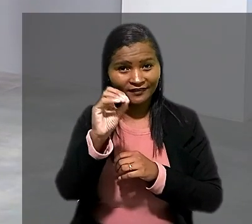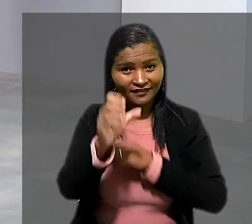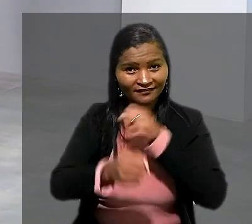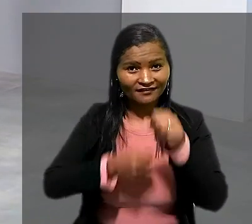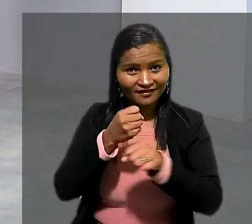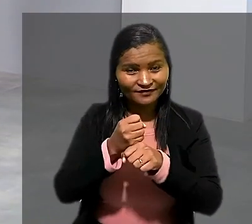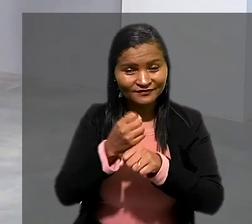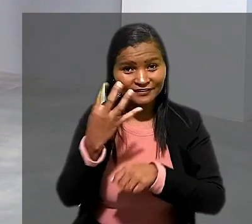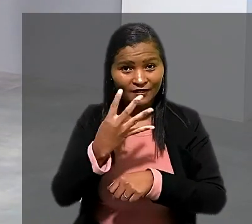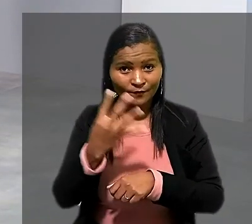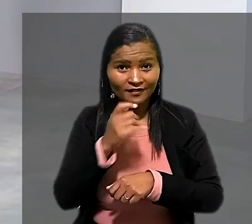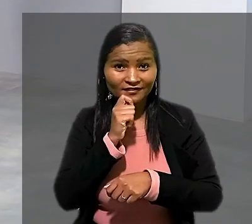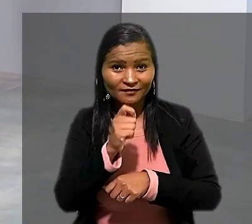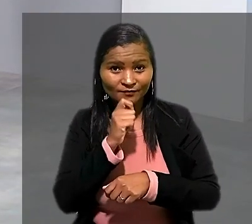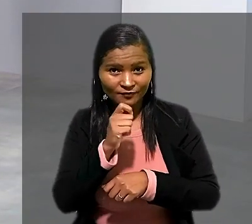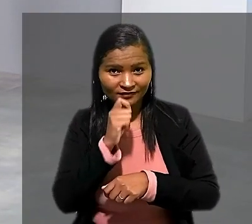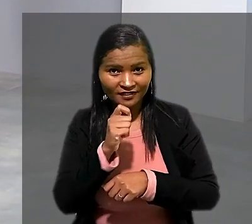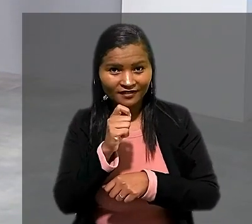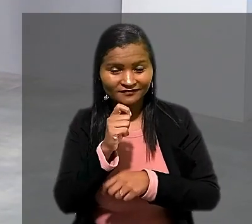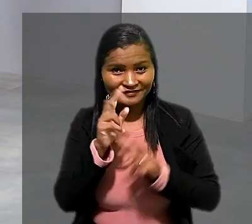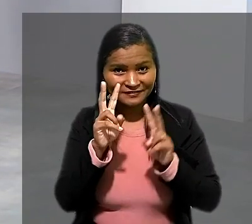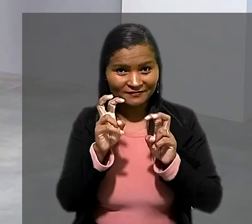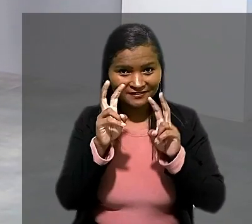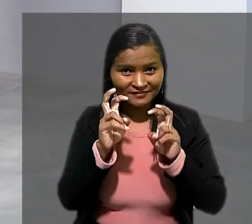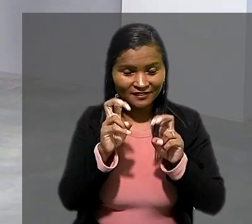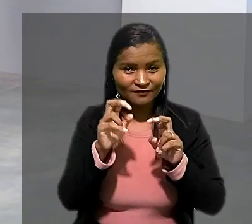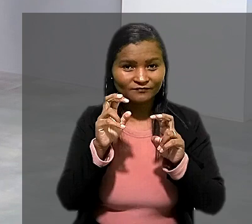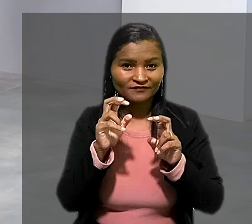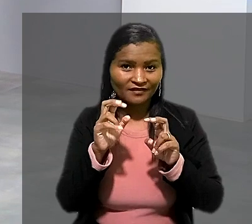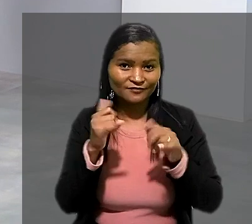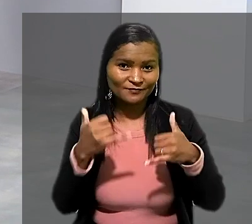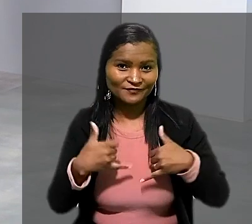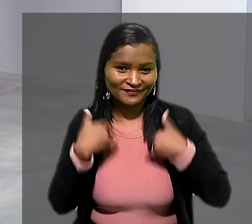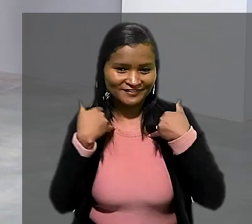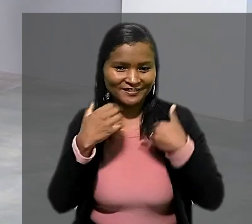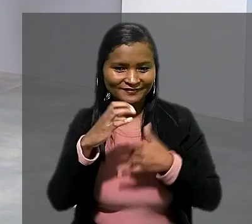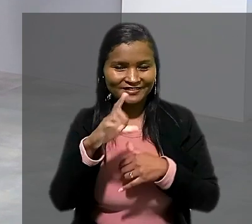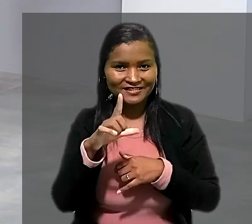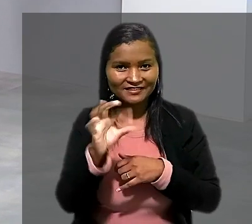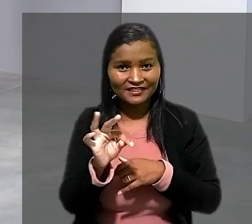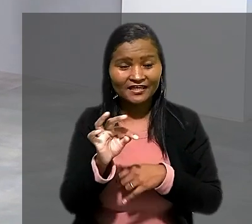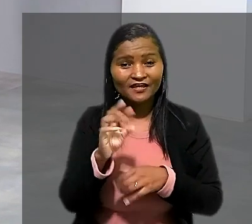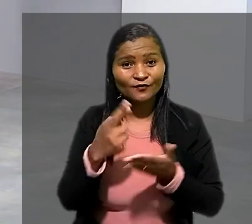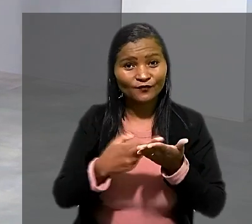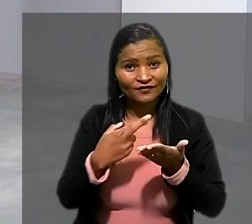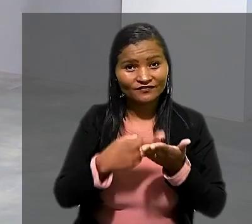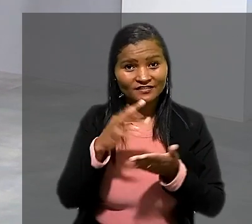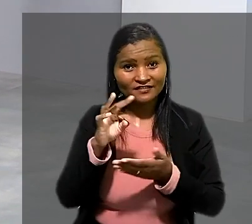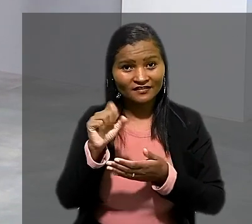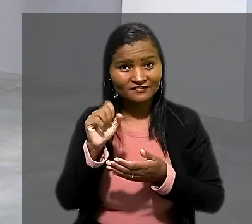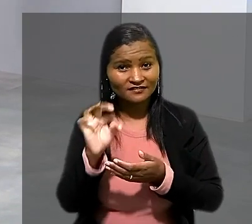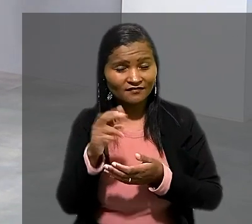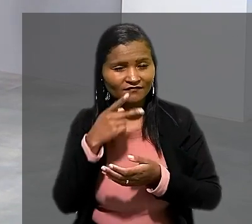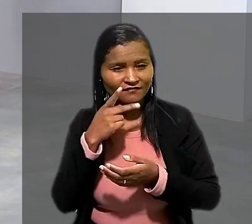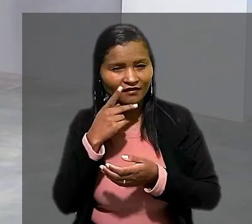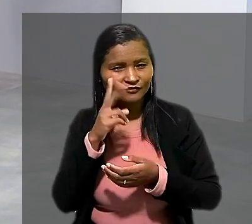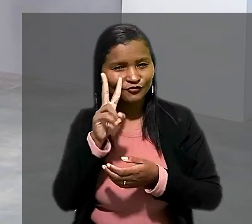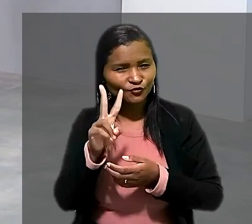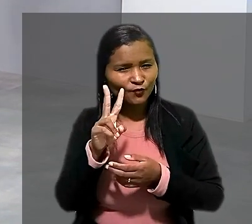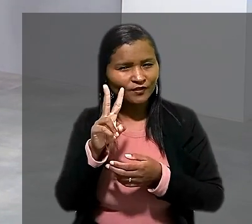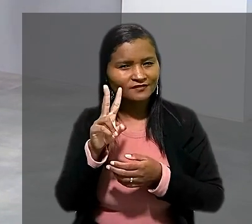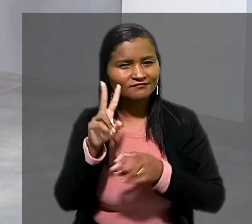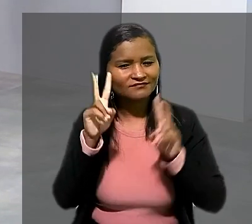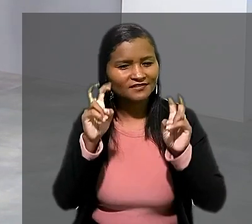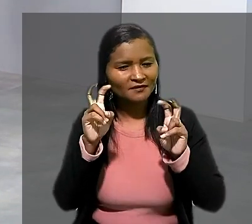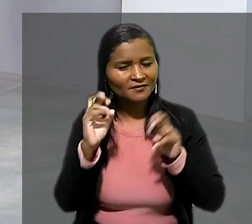CLT 80 anos. Na 4ª reportagem da série especial sobre o aniversário da consolidação das leis do trabalho, o Revista TST destaca